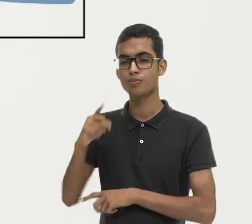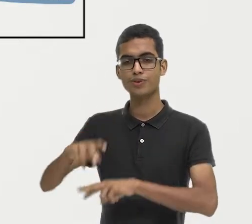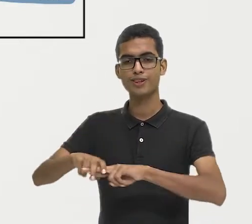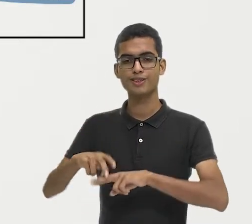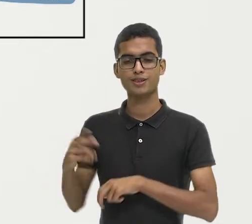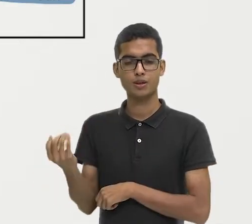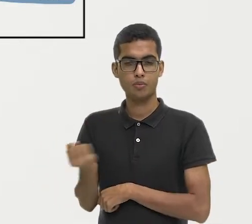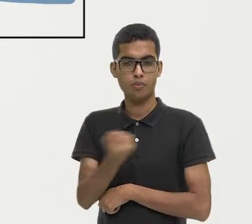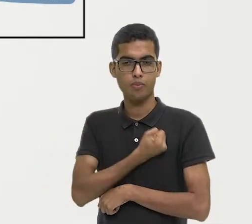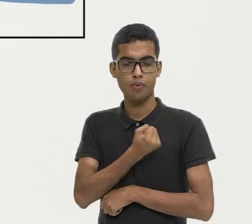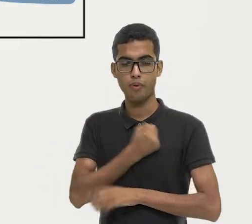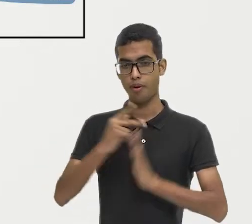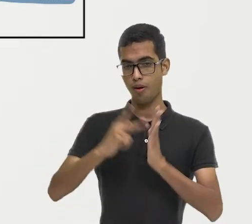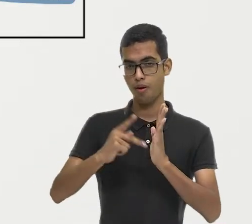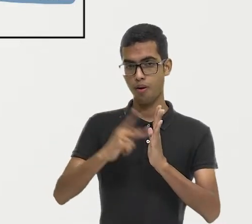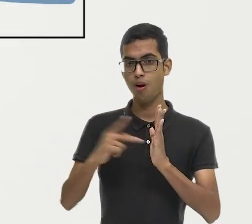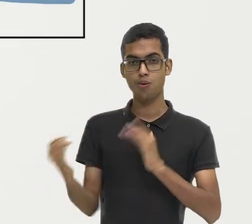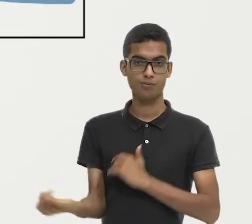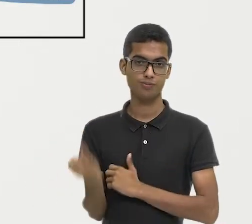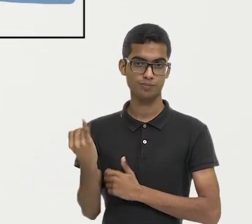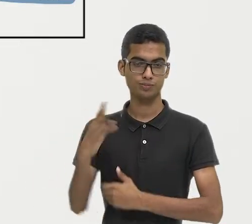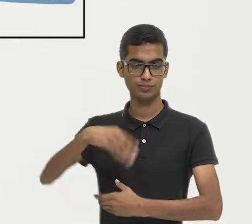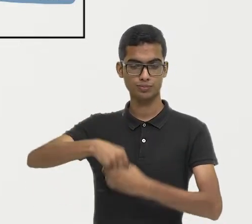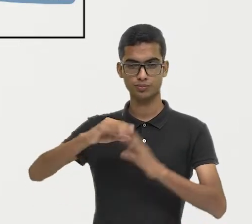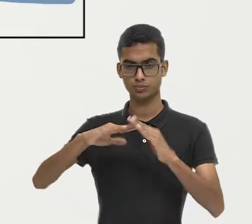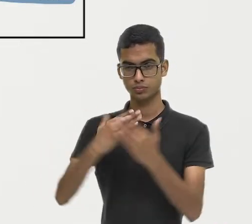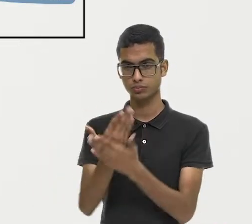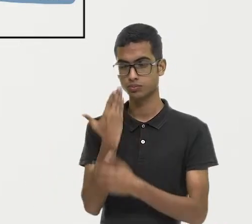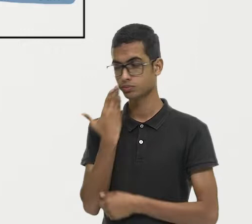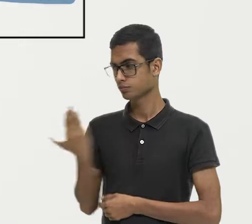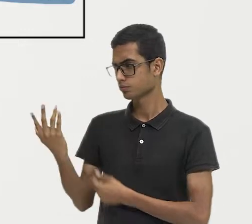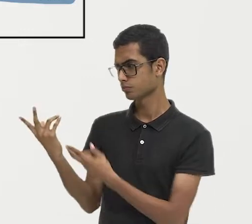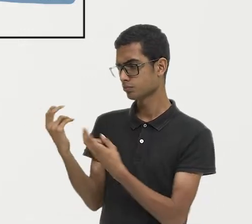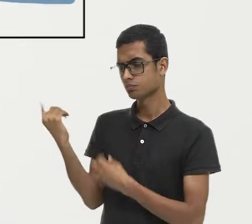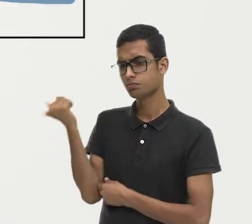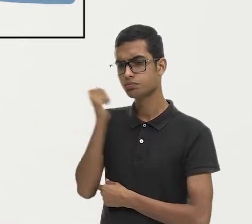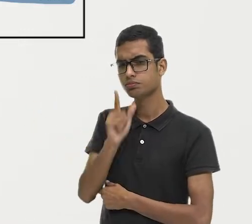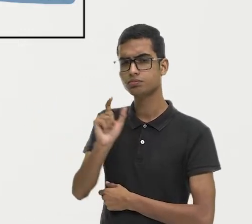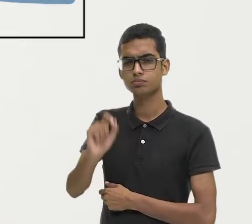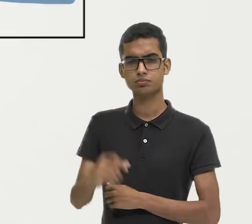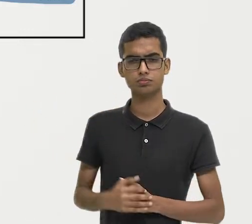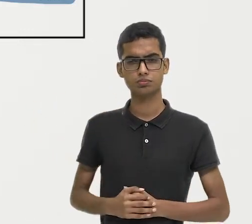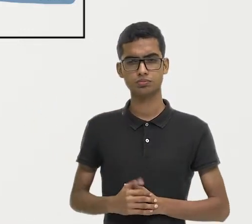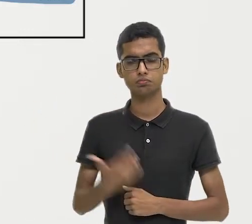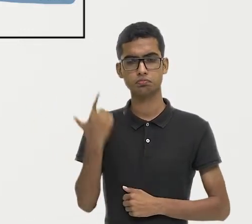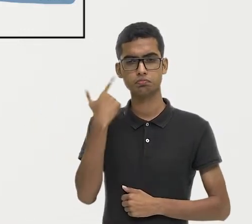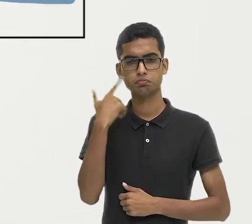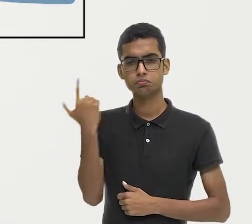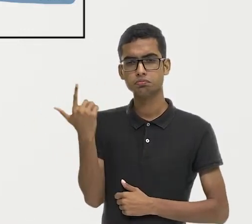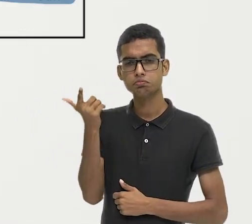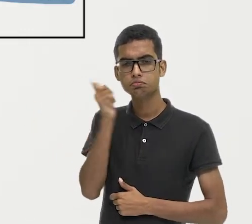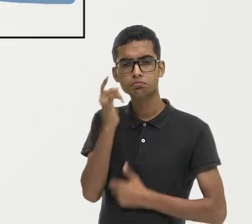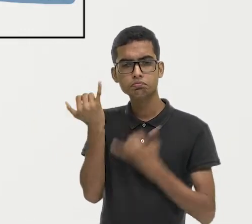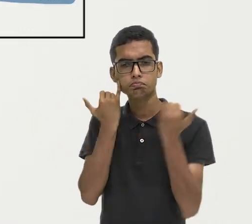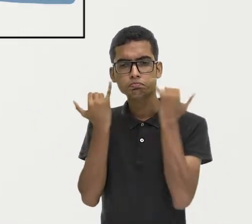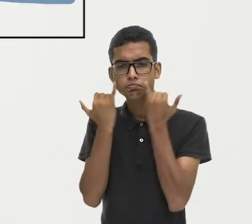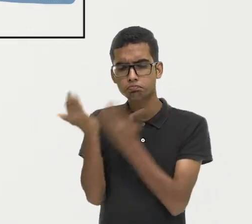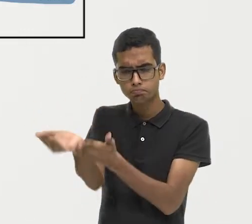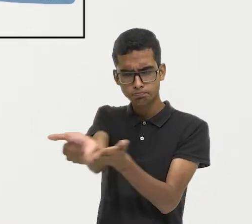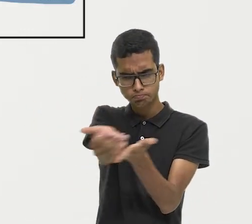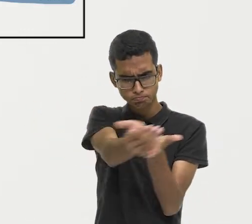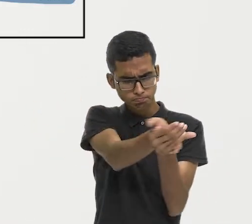importantes na escola, tá bom? Então você consegue perceber que nesse gráfico a gente consegue reunir